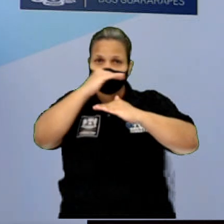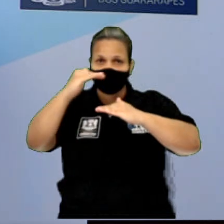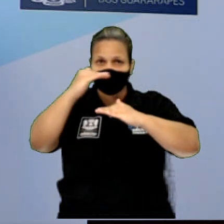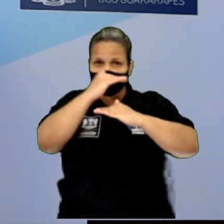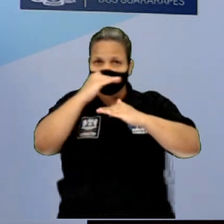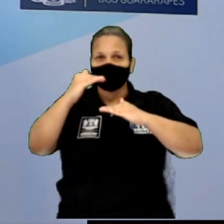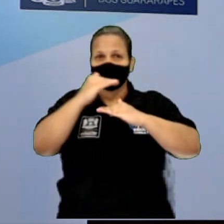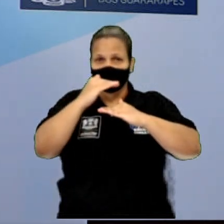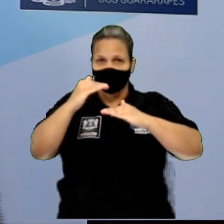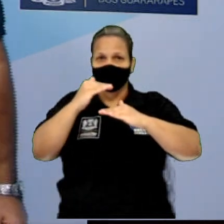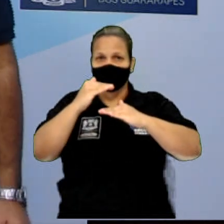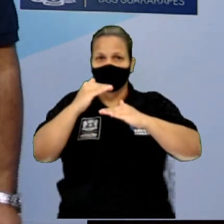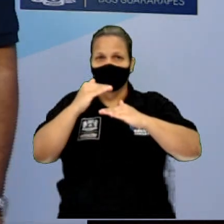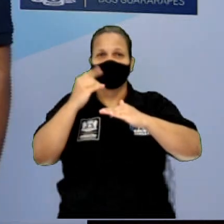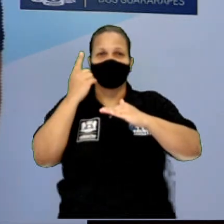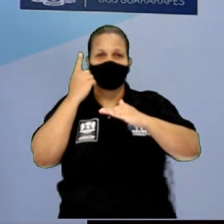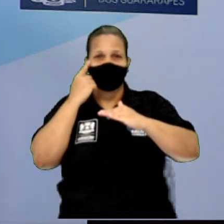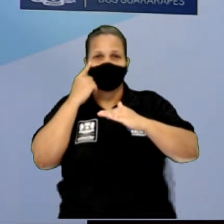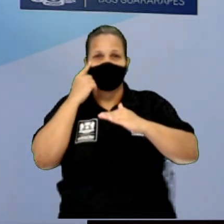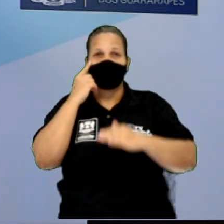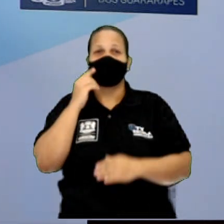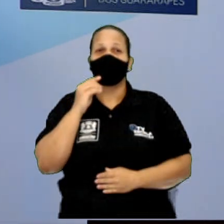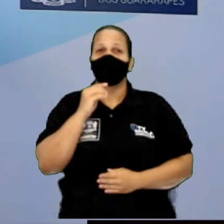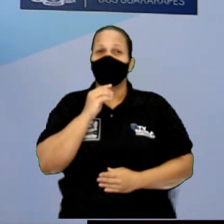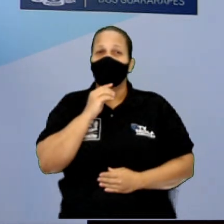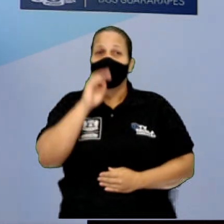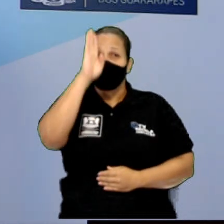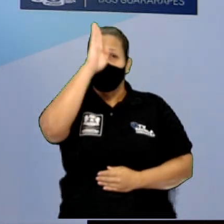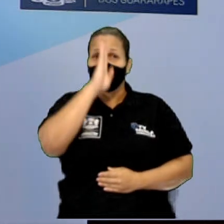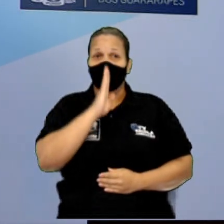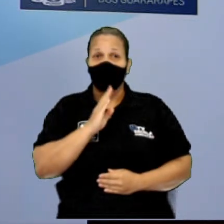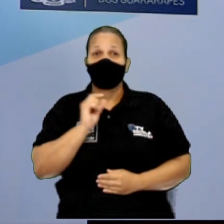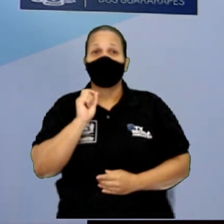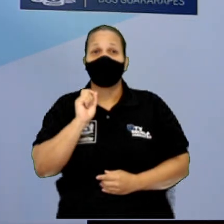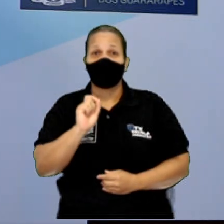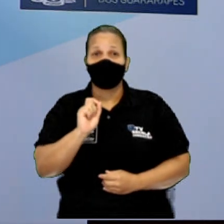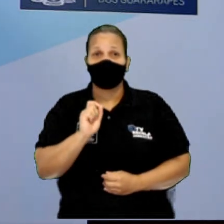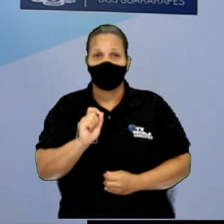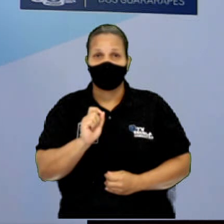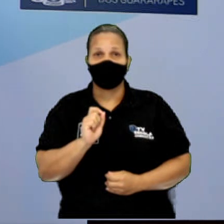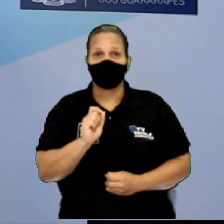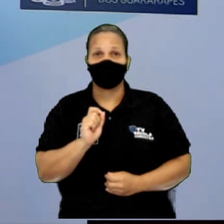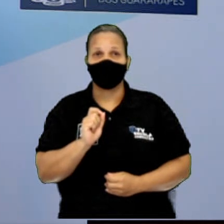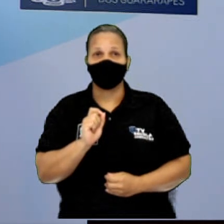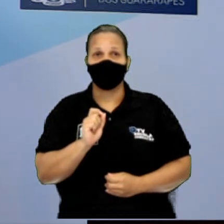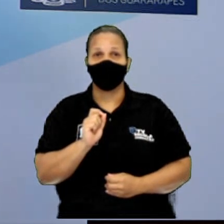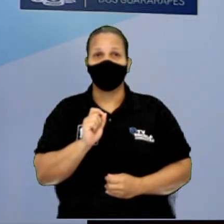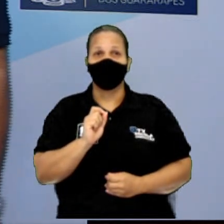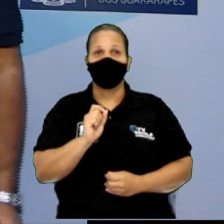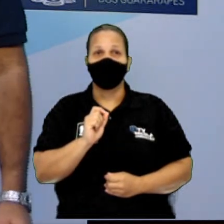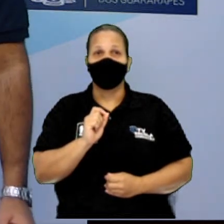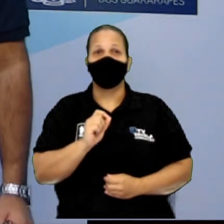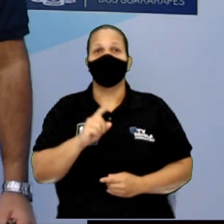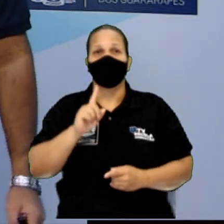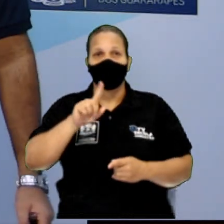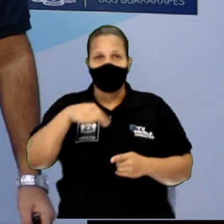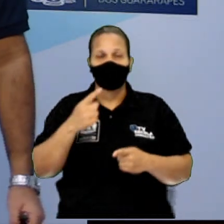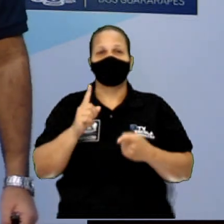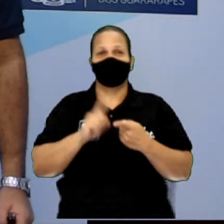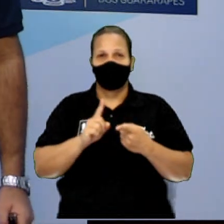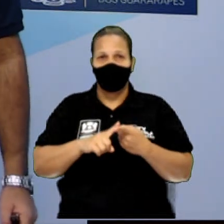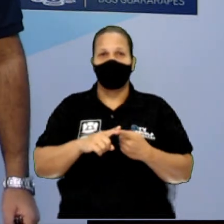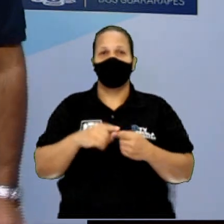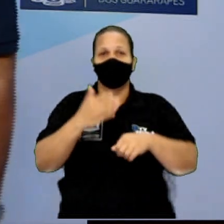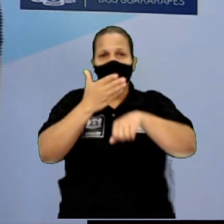Círculo Polar Ártico, nós temos a zona de latitude média e a partir do Círculo Polar Ártico nós temos a zona de